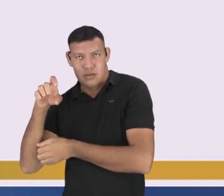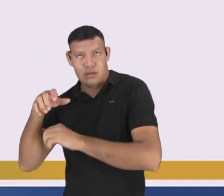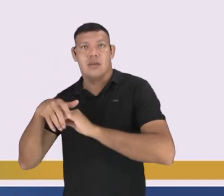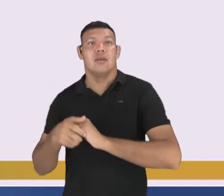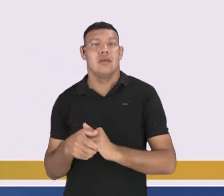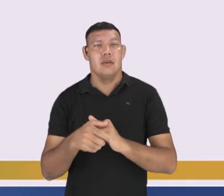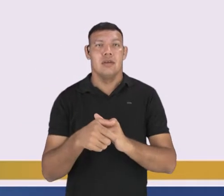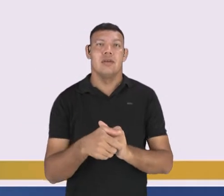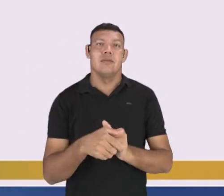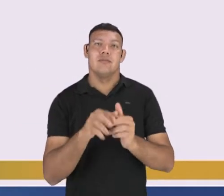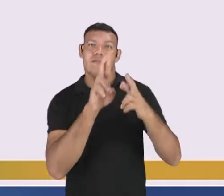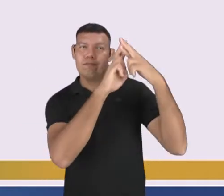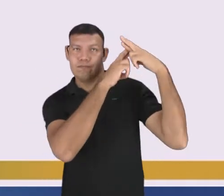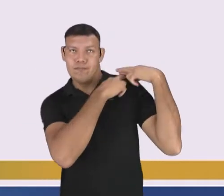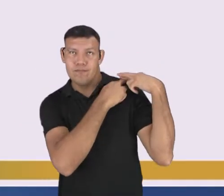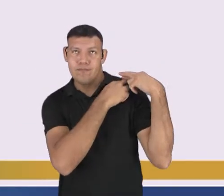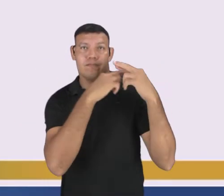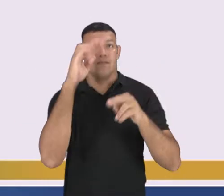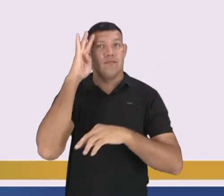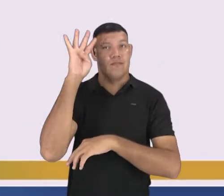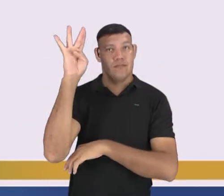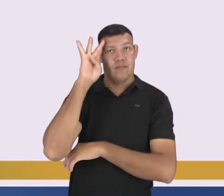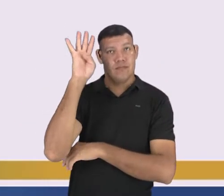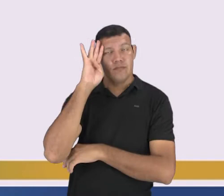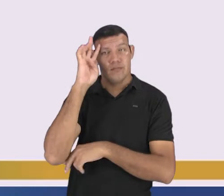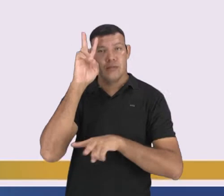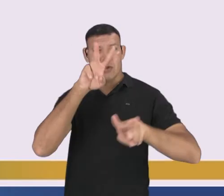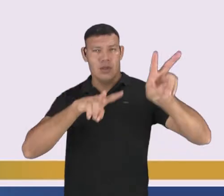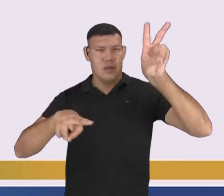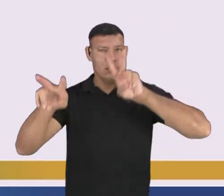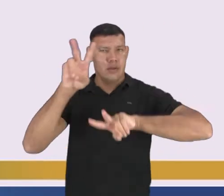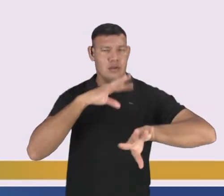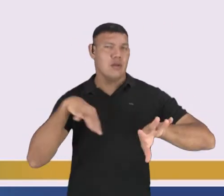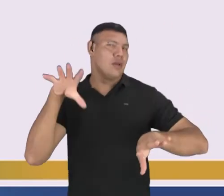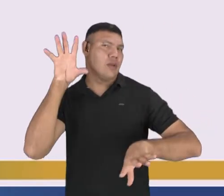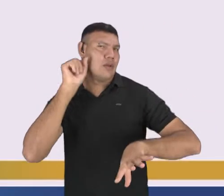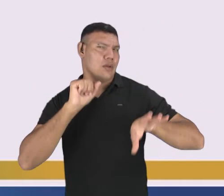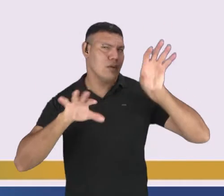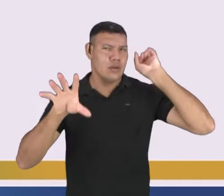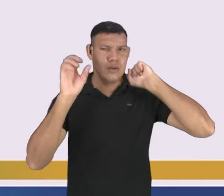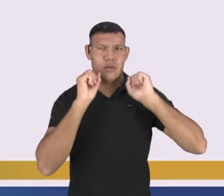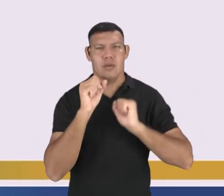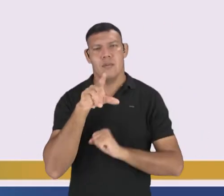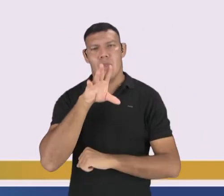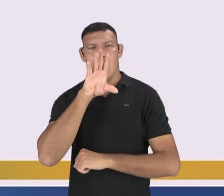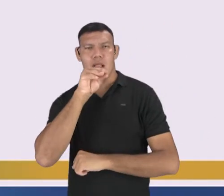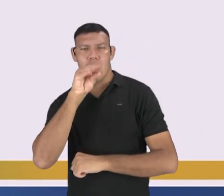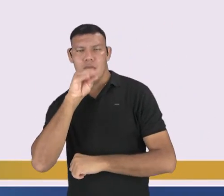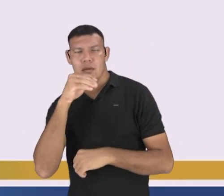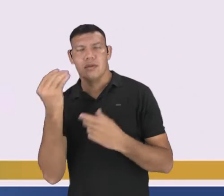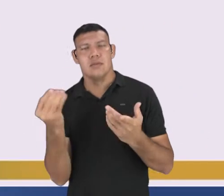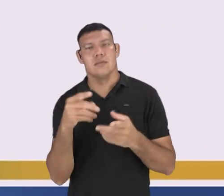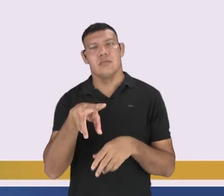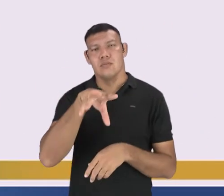pelos pensamentos e pela visão, audição, tato, paladar, escrita, entre outras coisas.